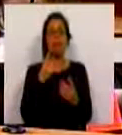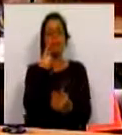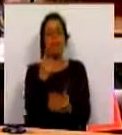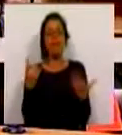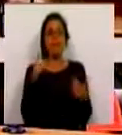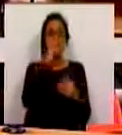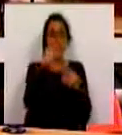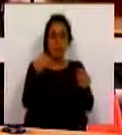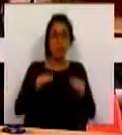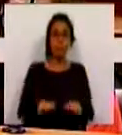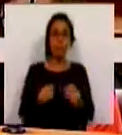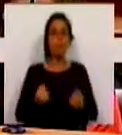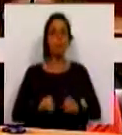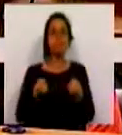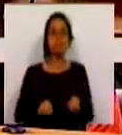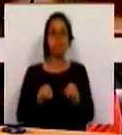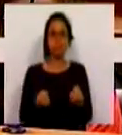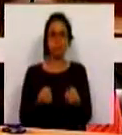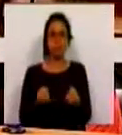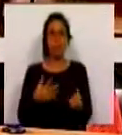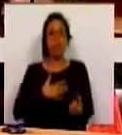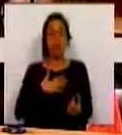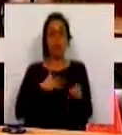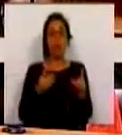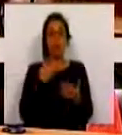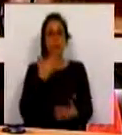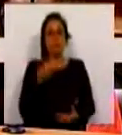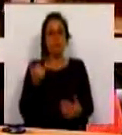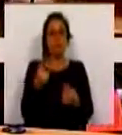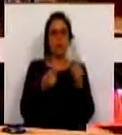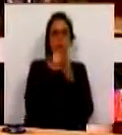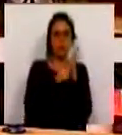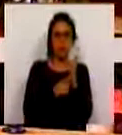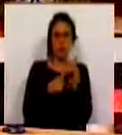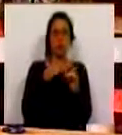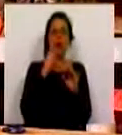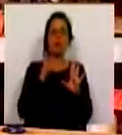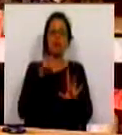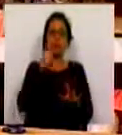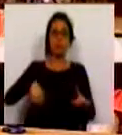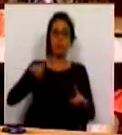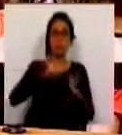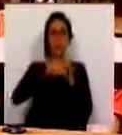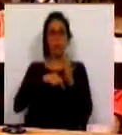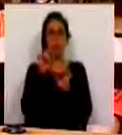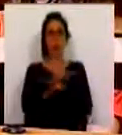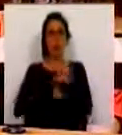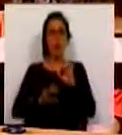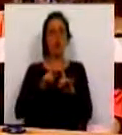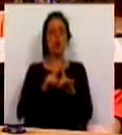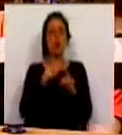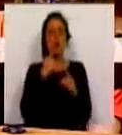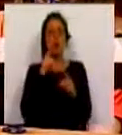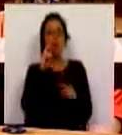que quem o elaborou não conseguiu ou não quis ocultar alguns aspectos que devem merecer dos defensores do projeto europeu uma